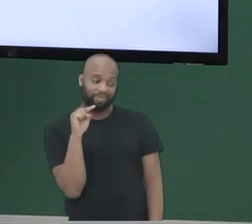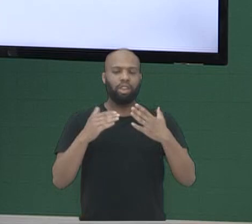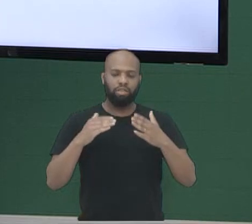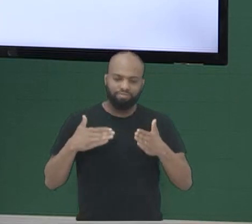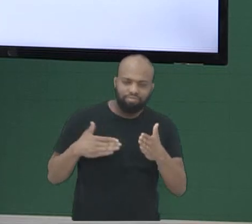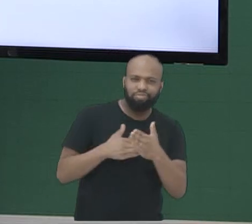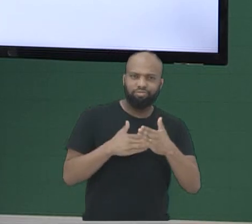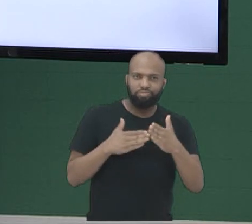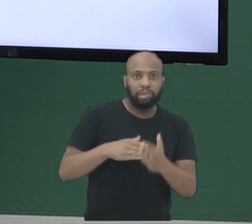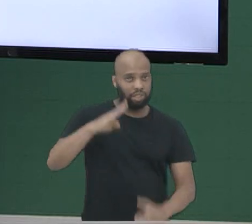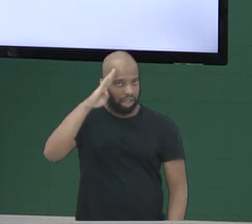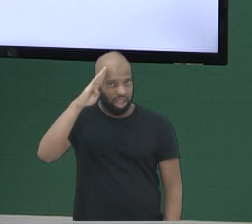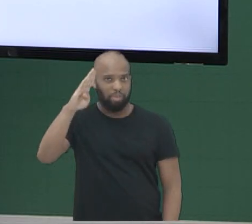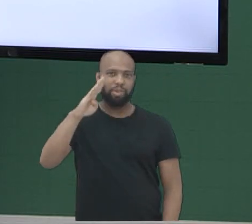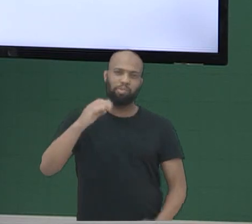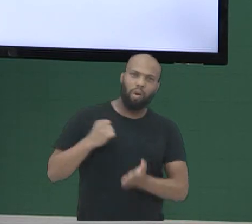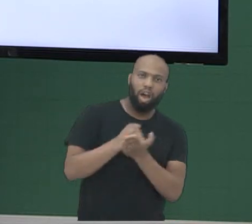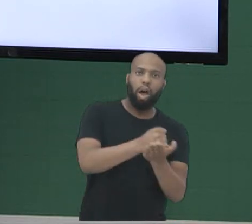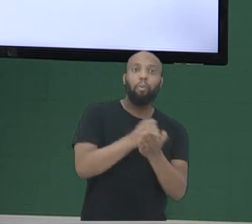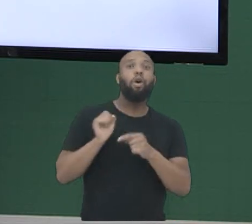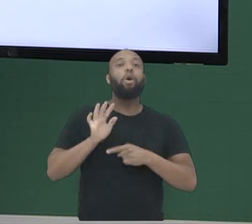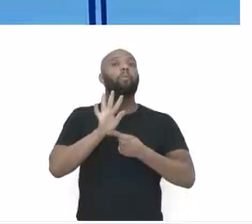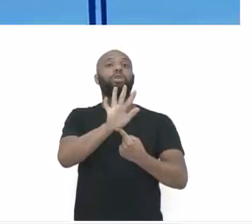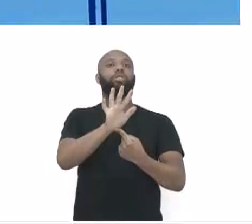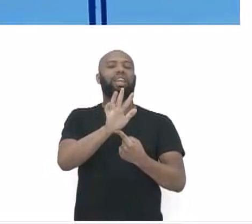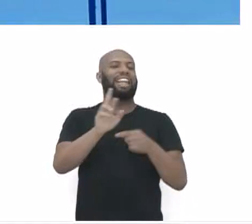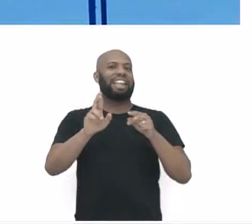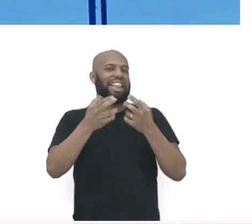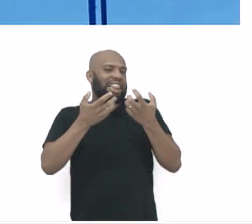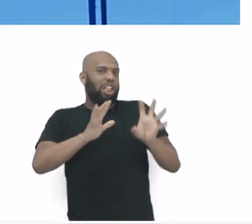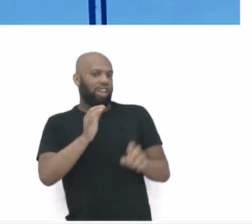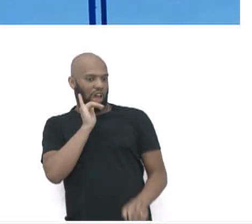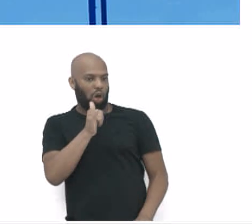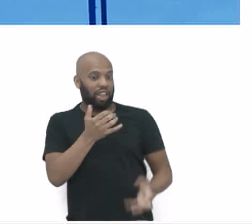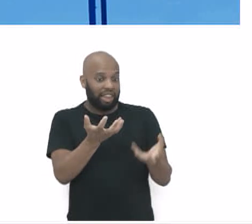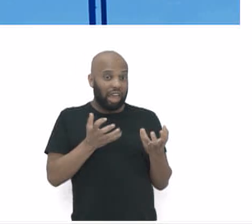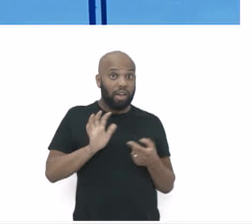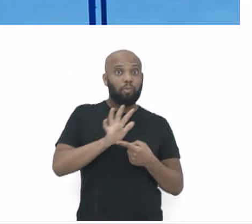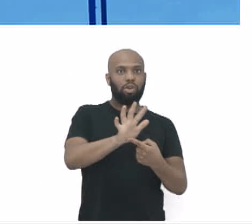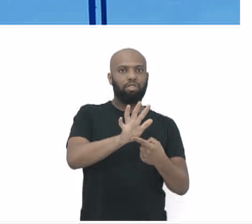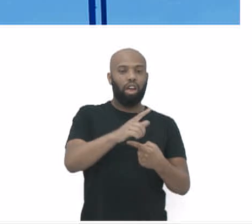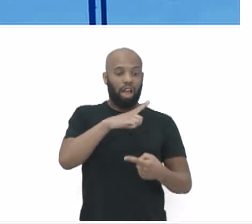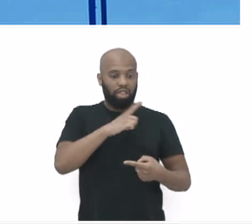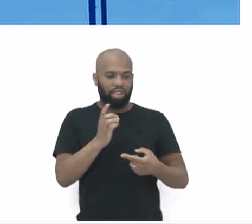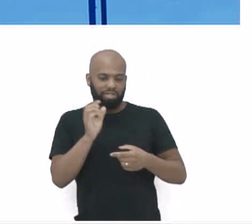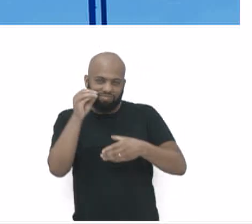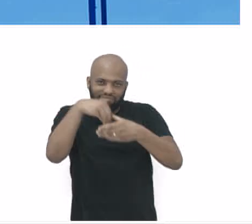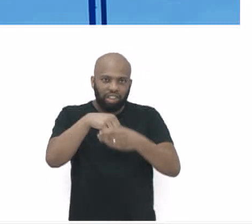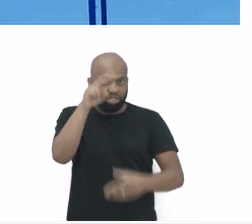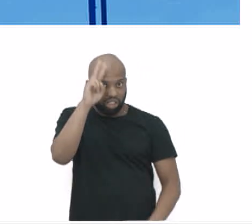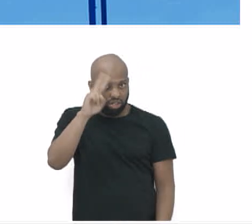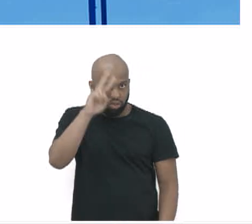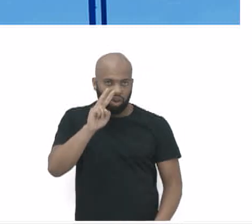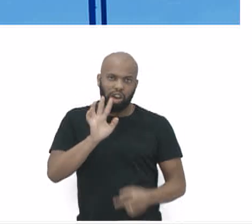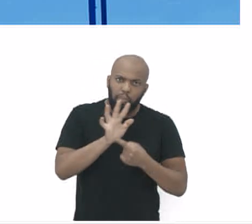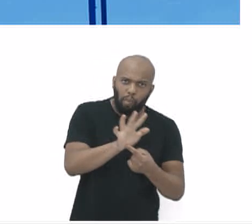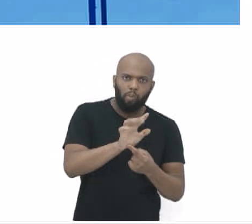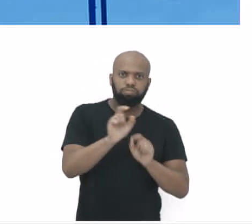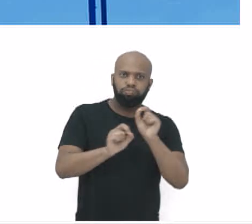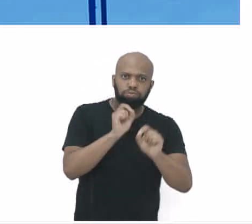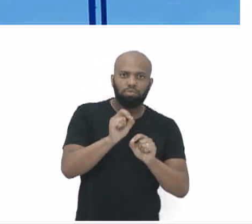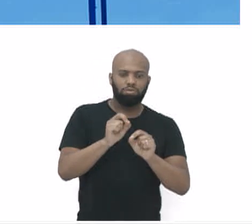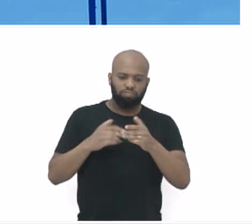livro. A primeira vez que a garota diz, eu emprestei o livro, né, então a menina tá ali